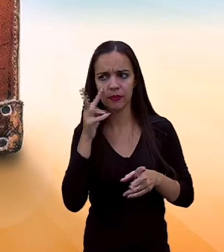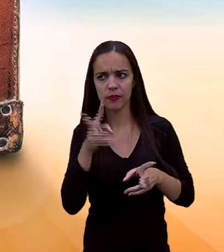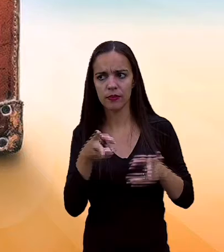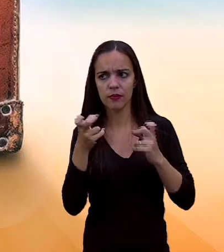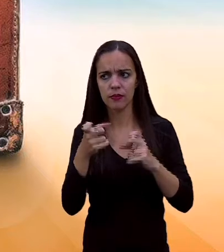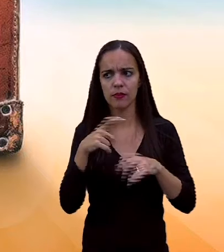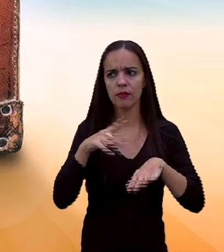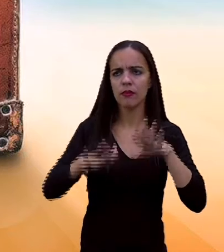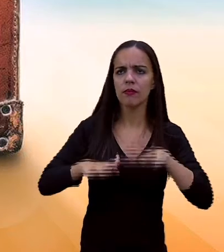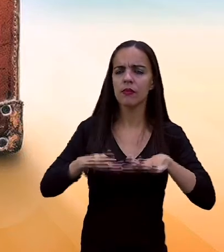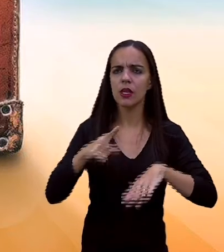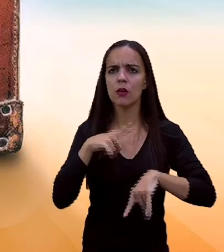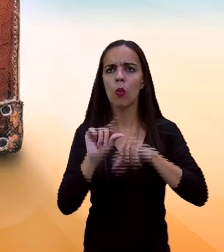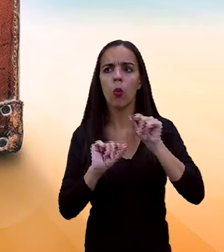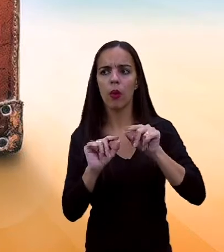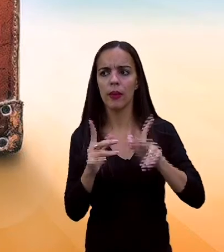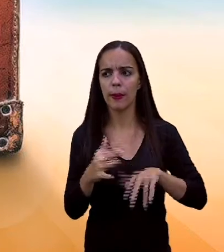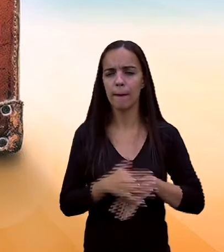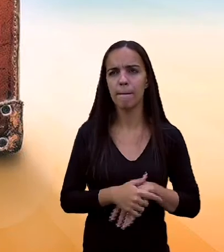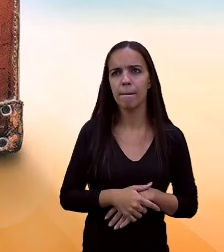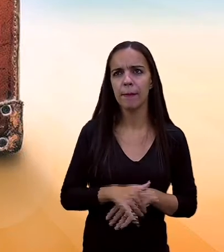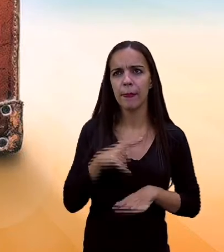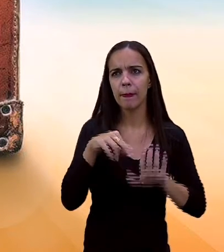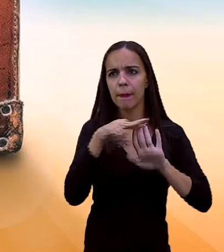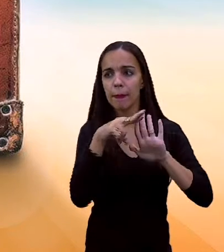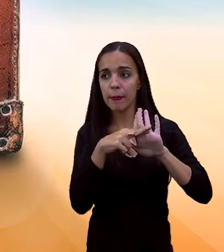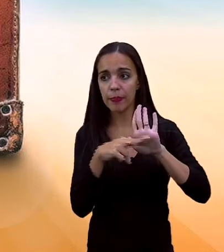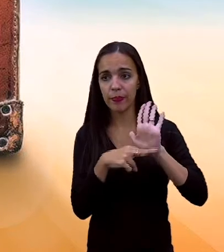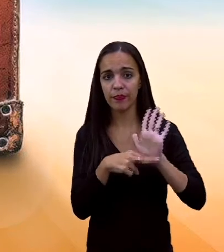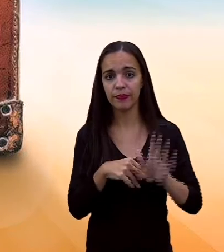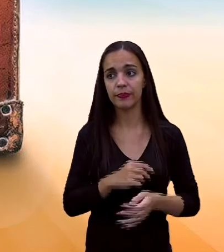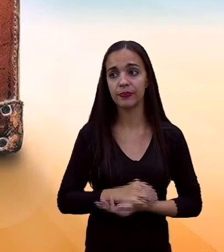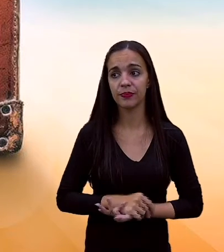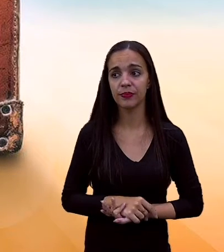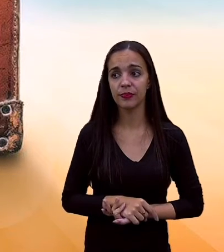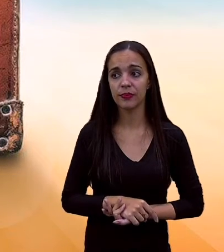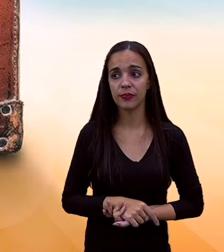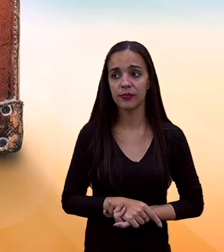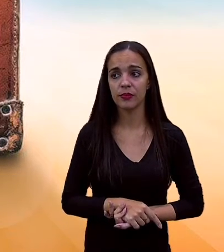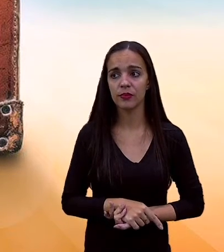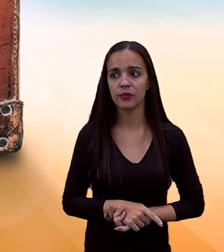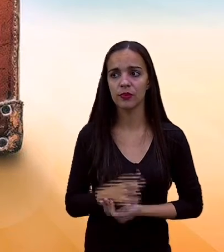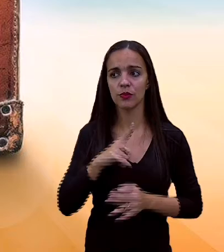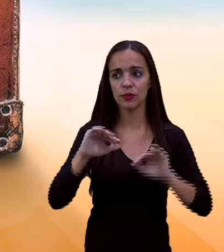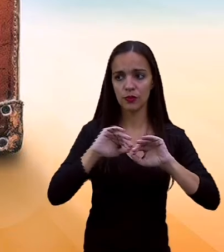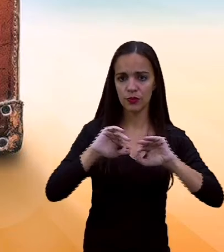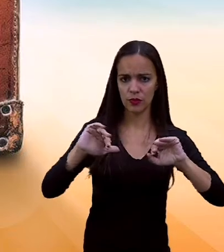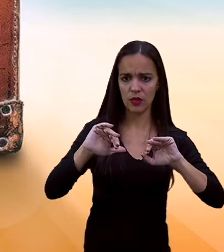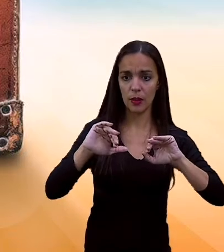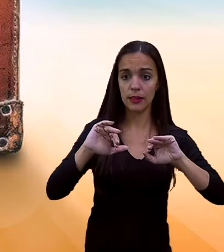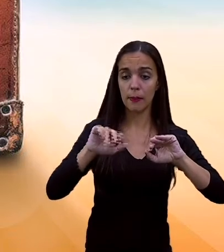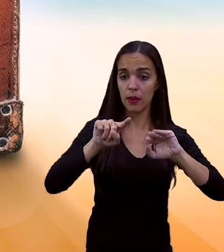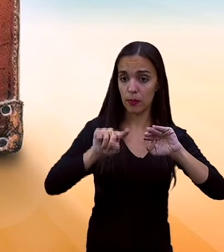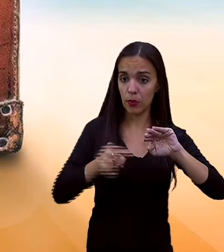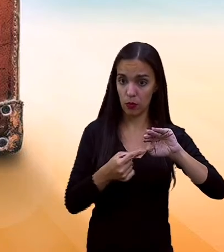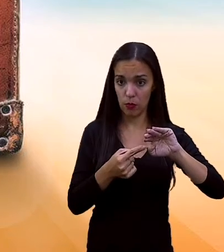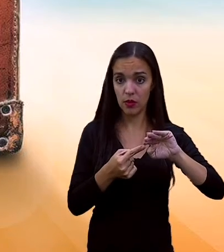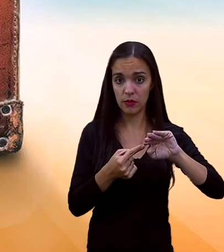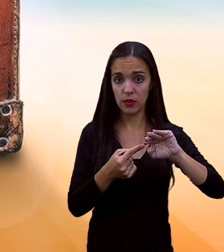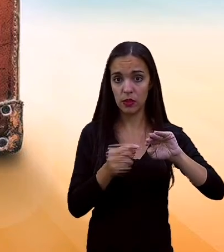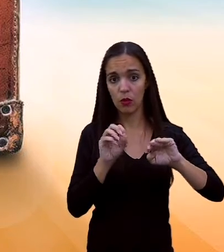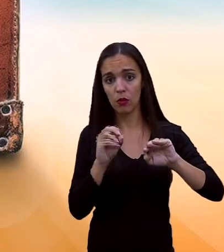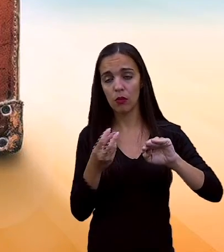Na maioria dos casos aqui, da ênclise, vai estar separado por um hífen, tá bom? Isso também é uma